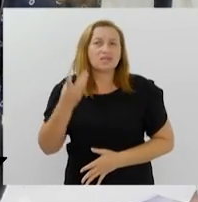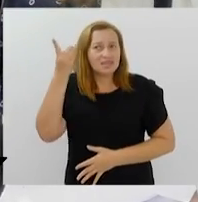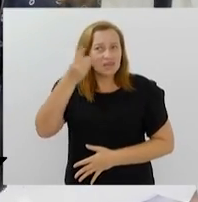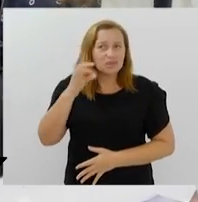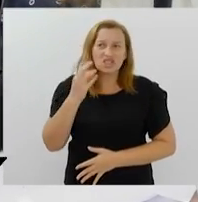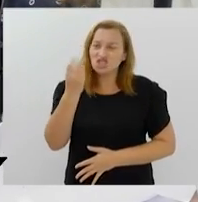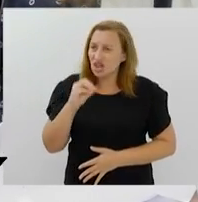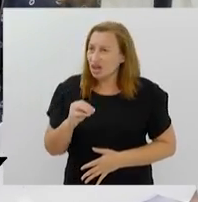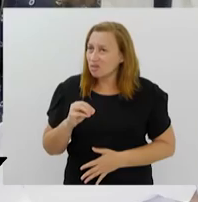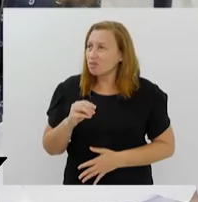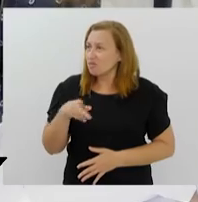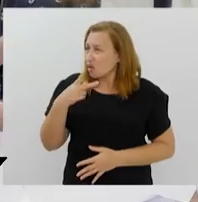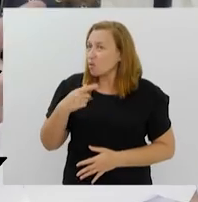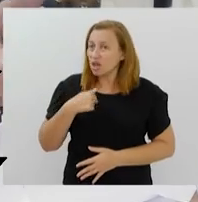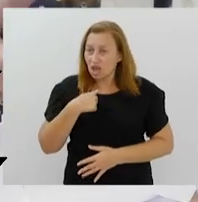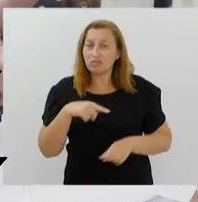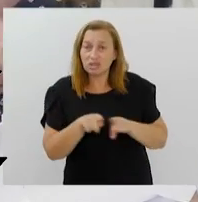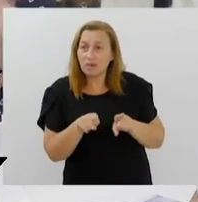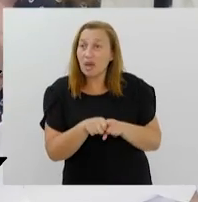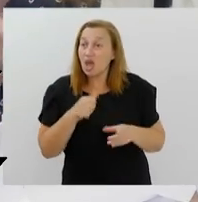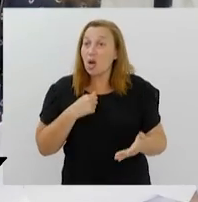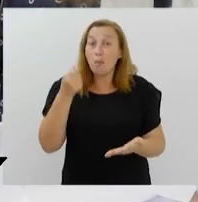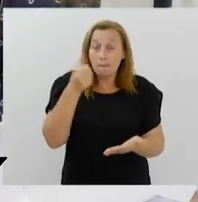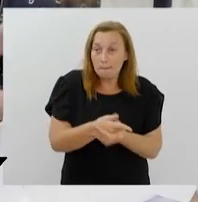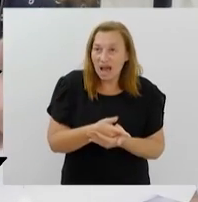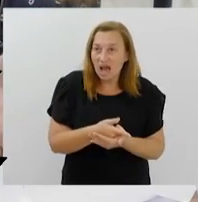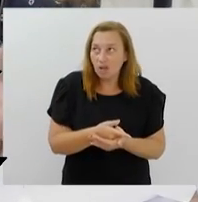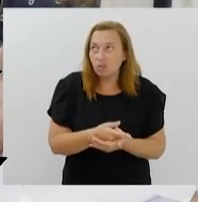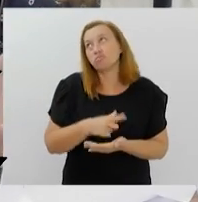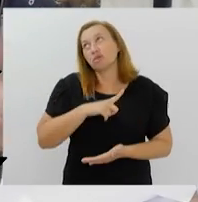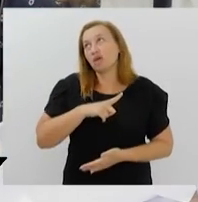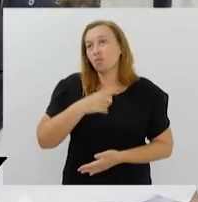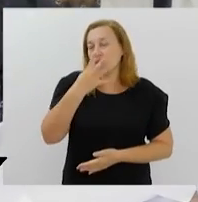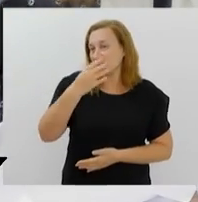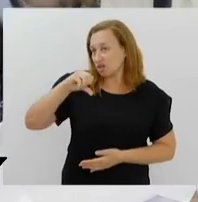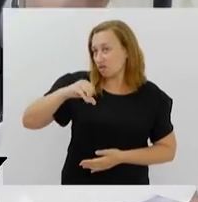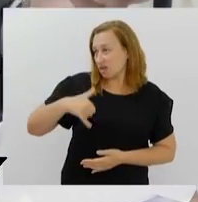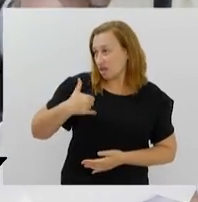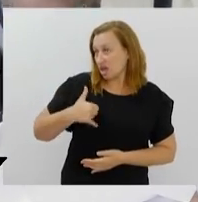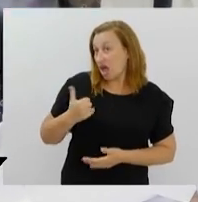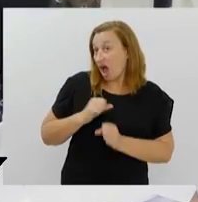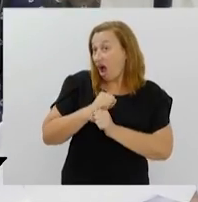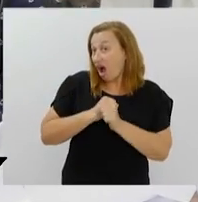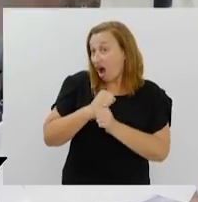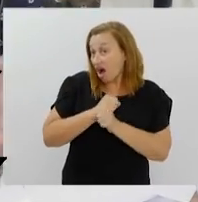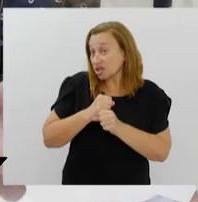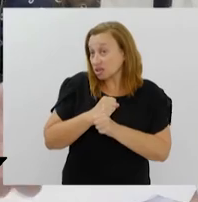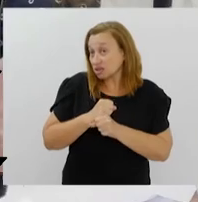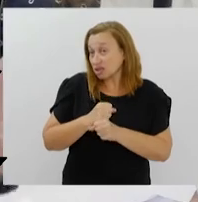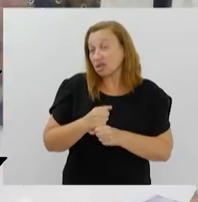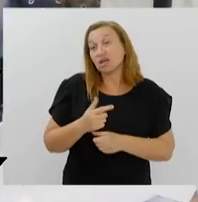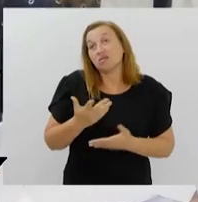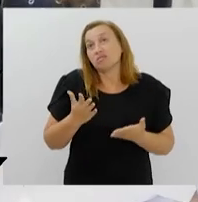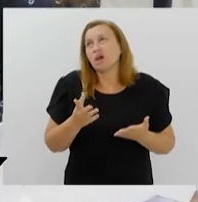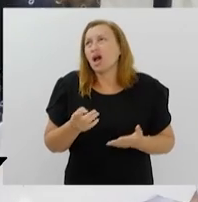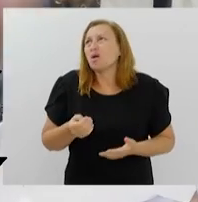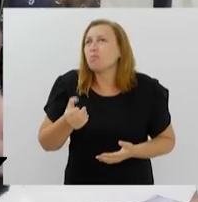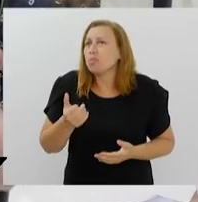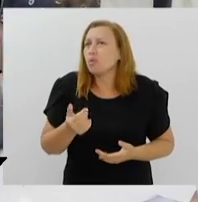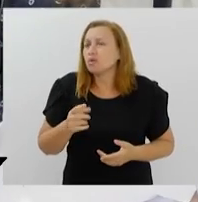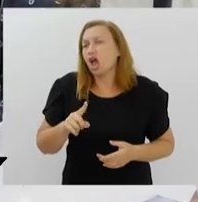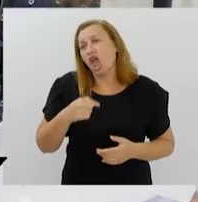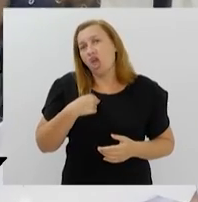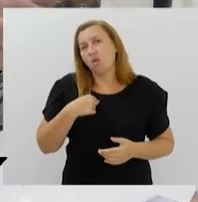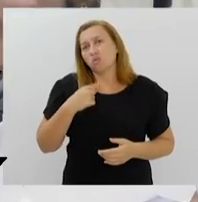gago di se eu digo eu pago o plano de saúde h eu tenho 49 anos há há muitos anos daqui a pouco eu serei um senhor idoso já né tô